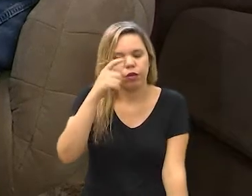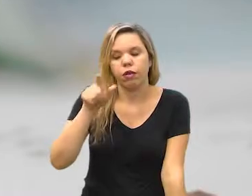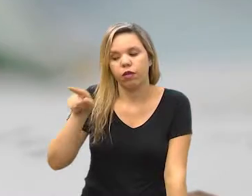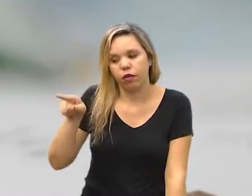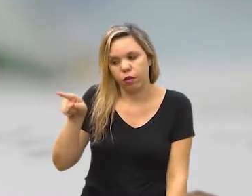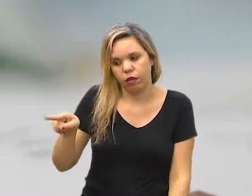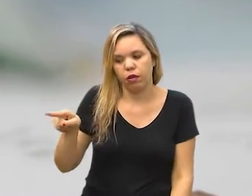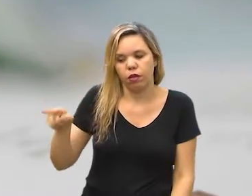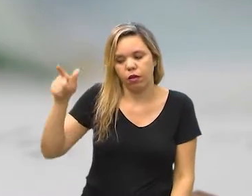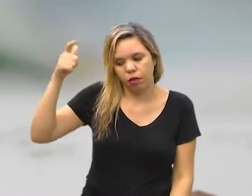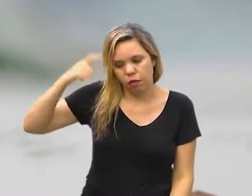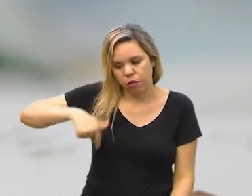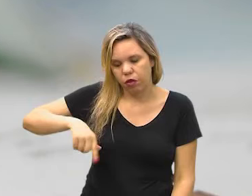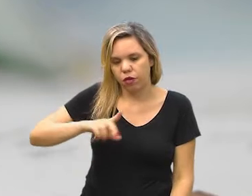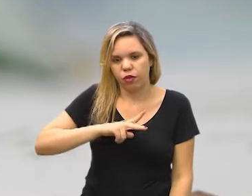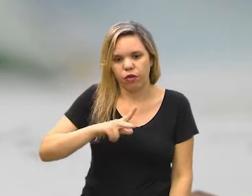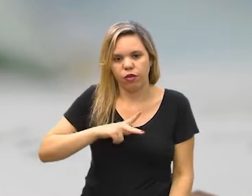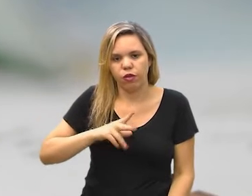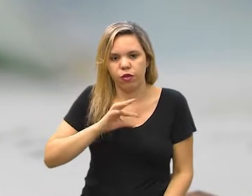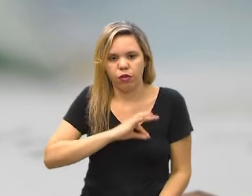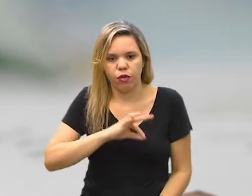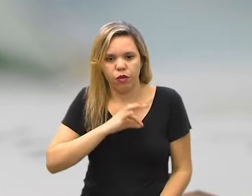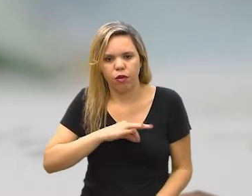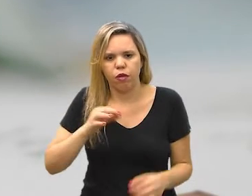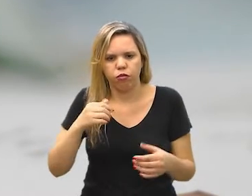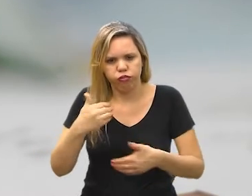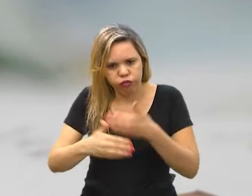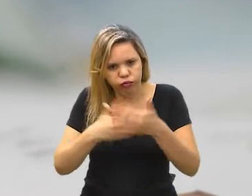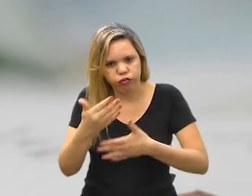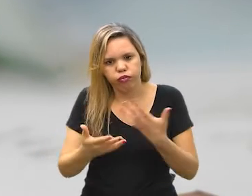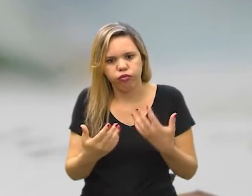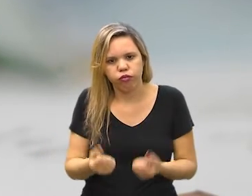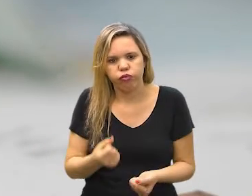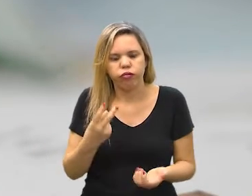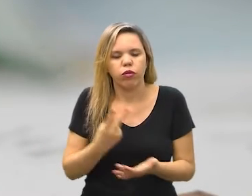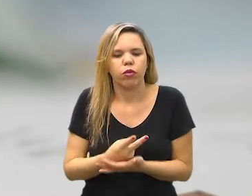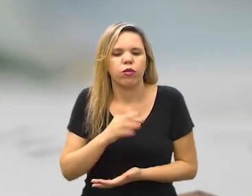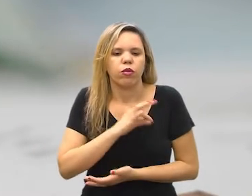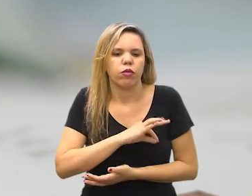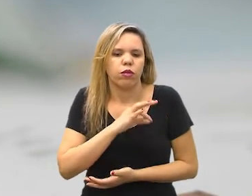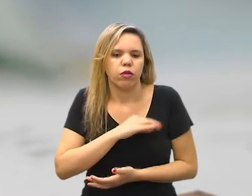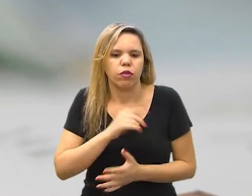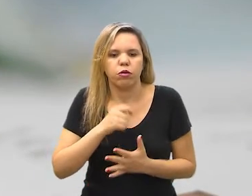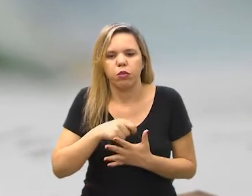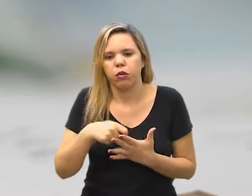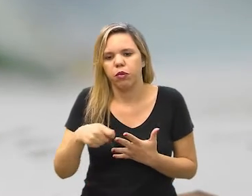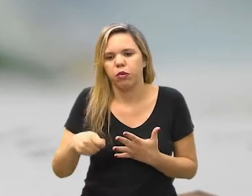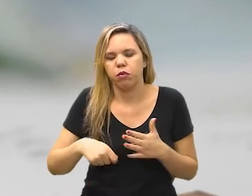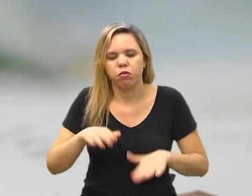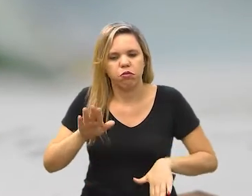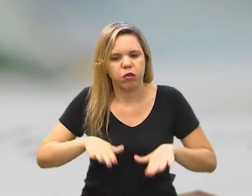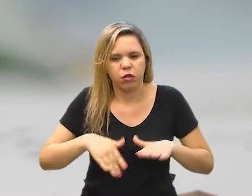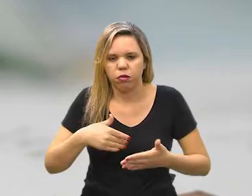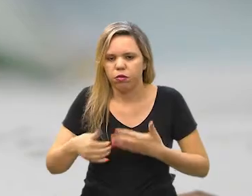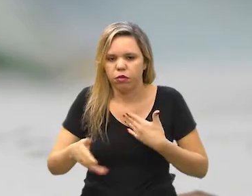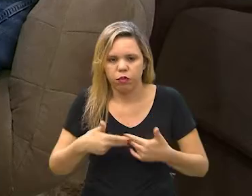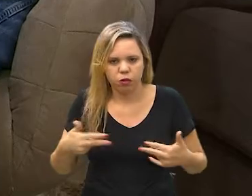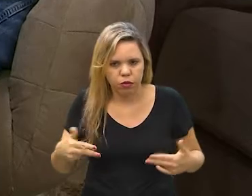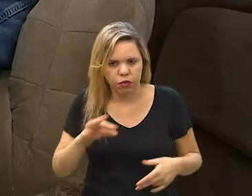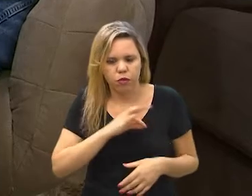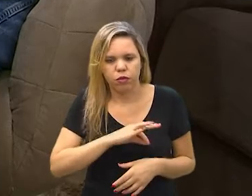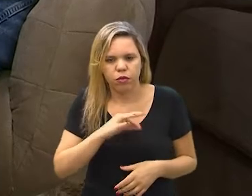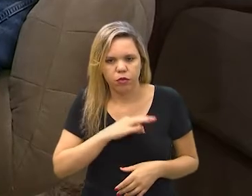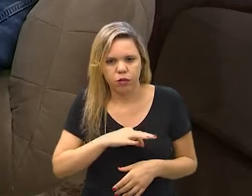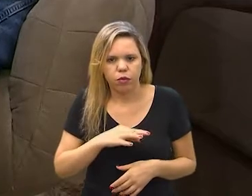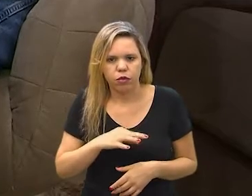física. E esse salário vai ser um salário corrente e o mesmo salário todos os meses, independentemente das